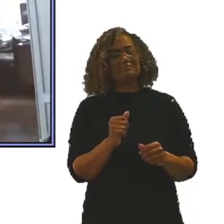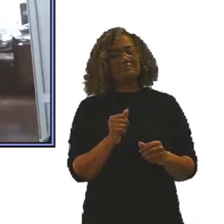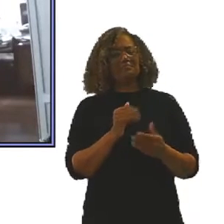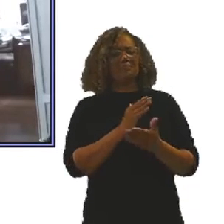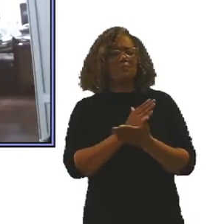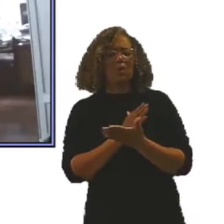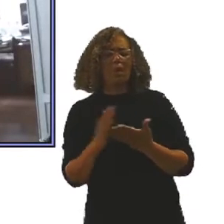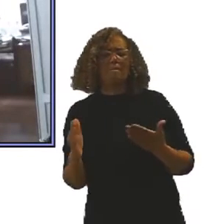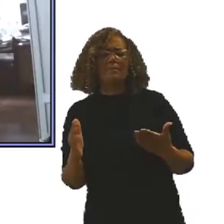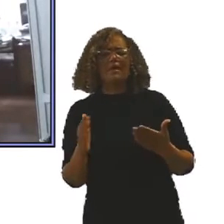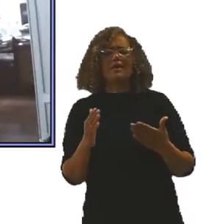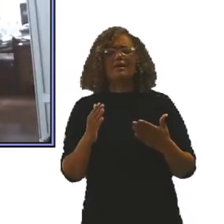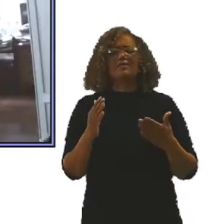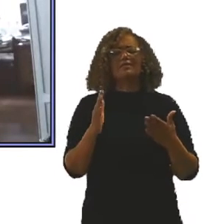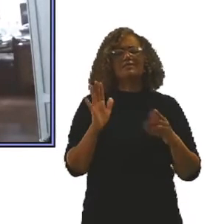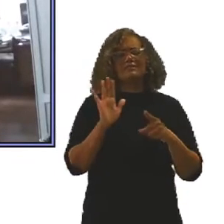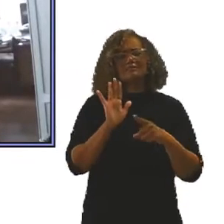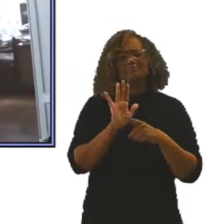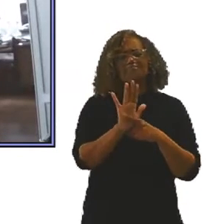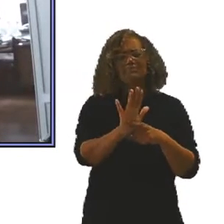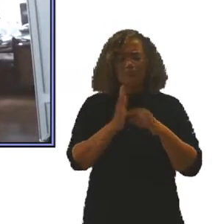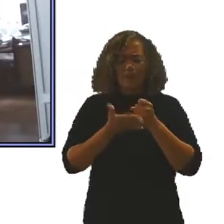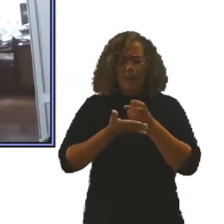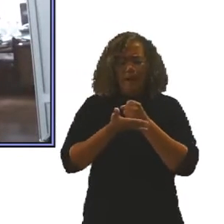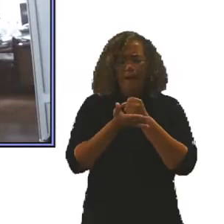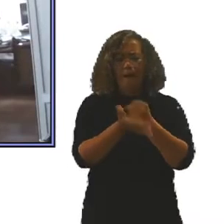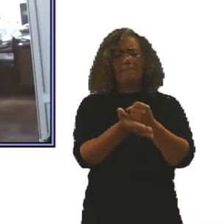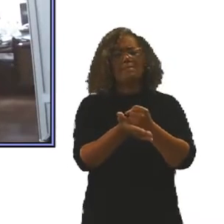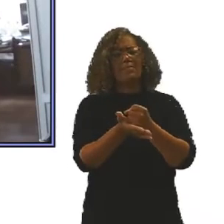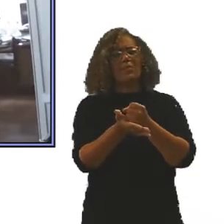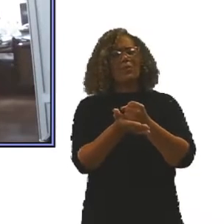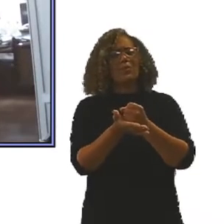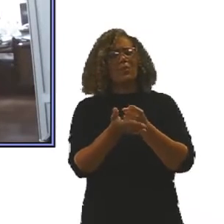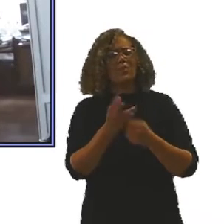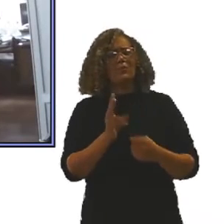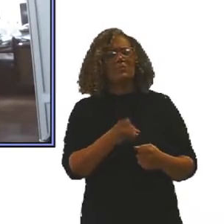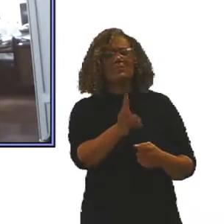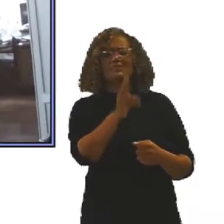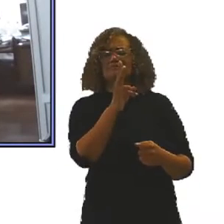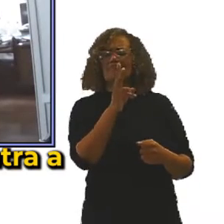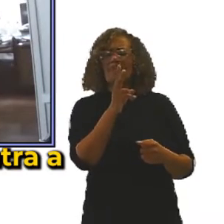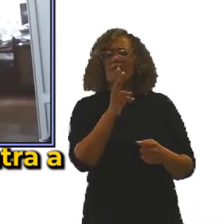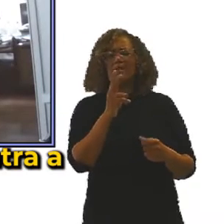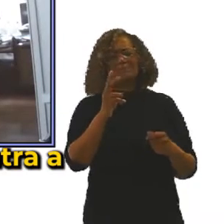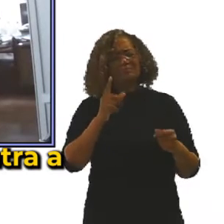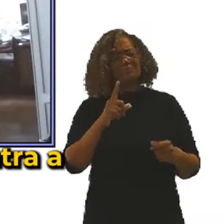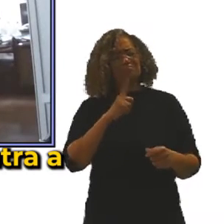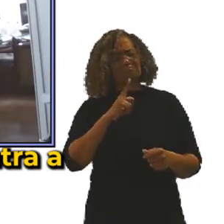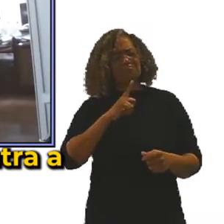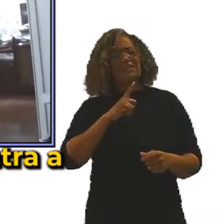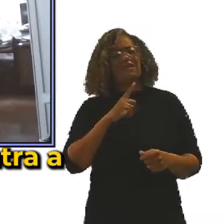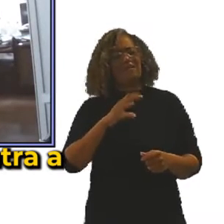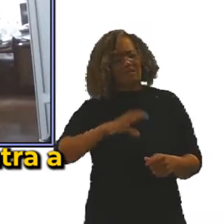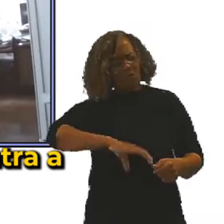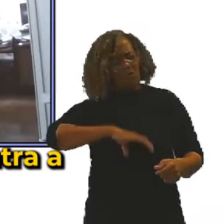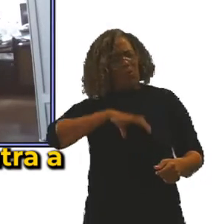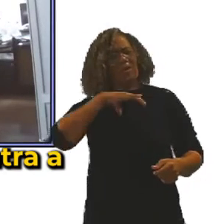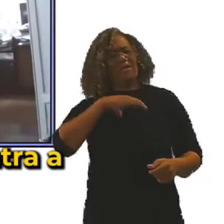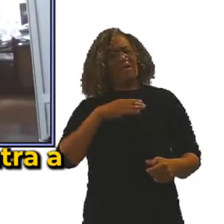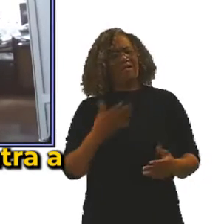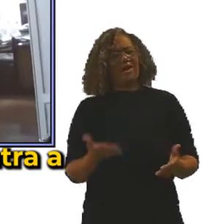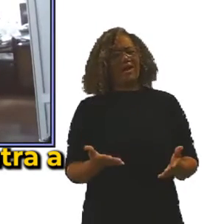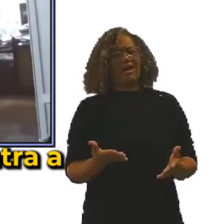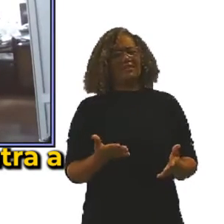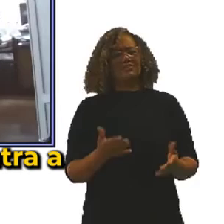dando voz e propiciando efetividades, não é? No que diz respeito